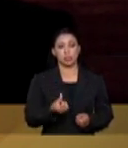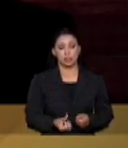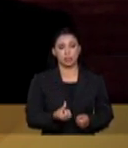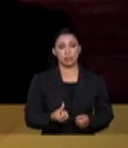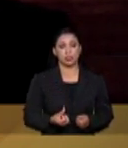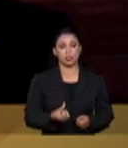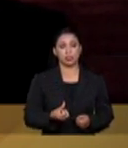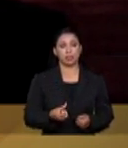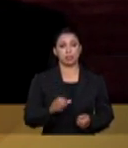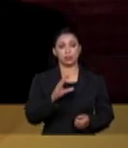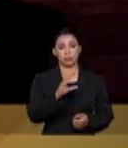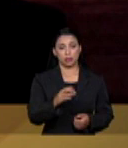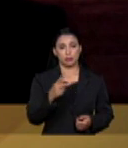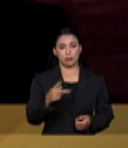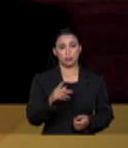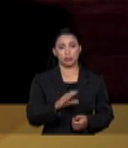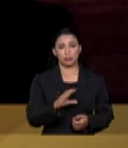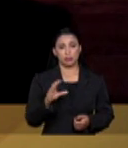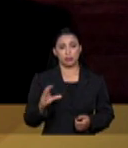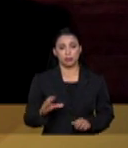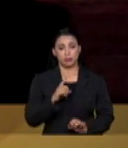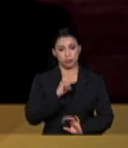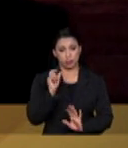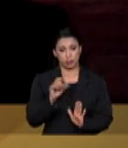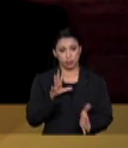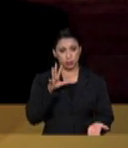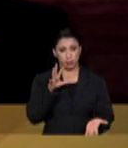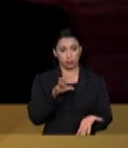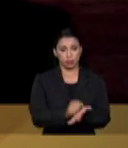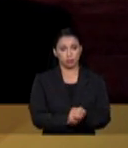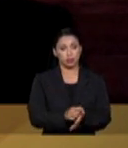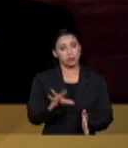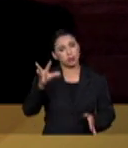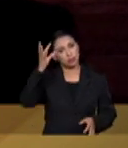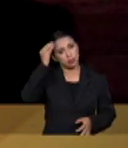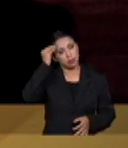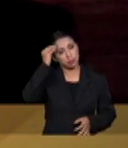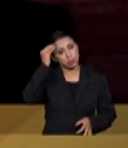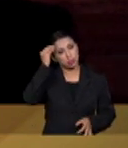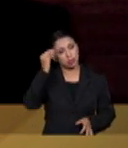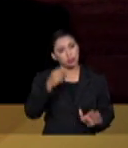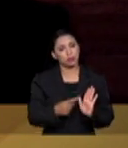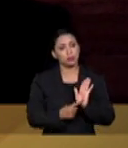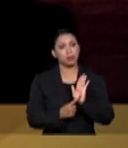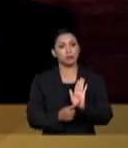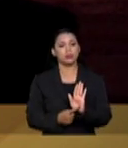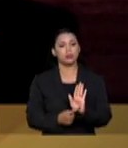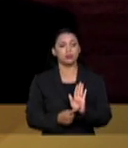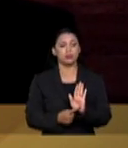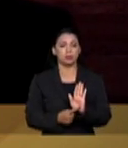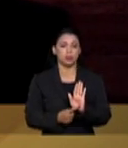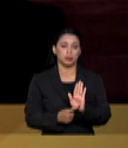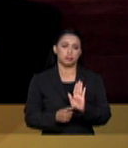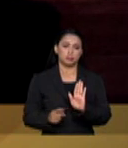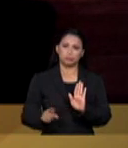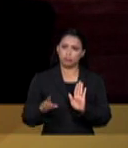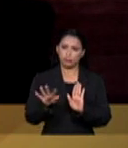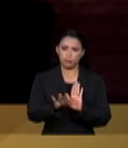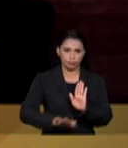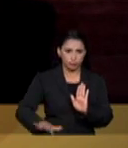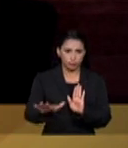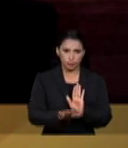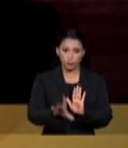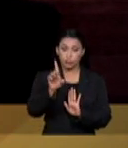portanto no âmbito do direito privado da Posse compreendida como projeção em termos gerais